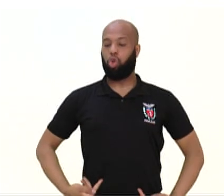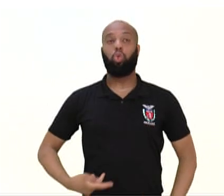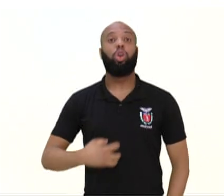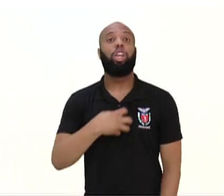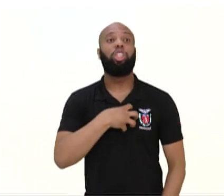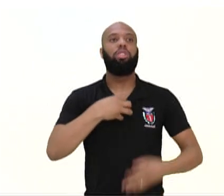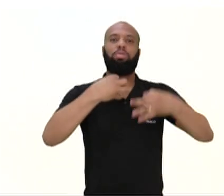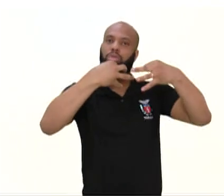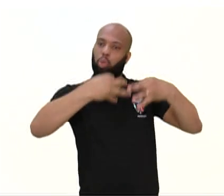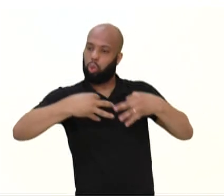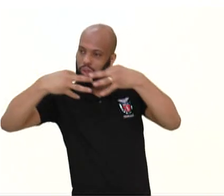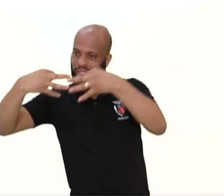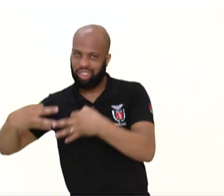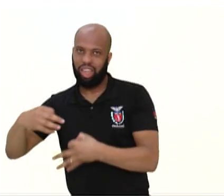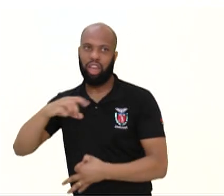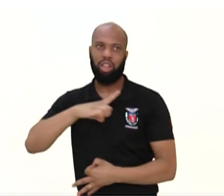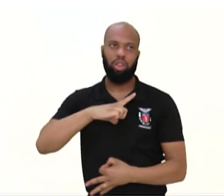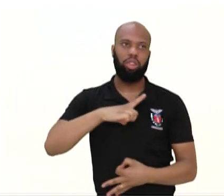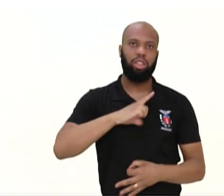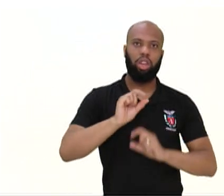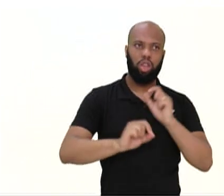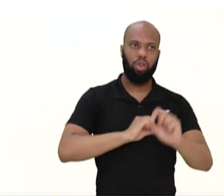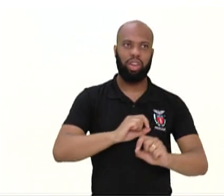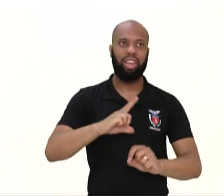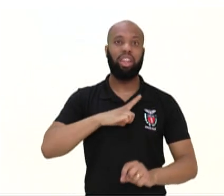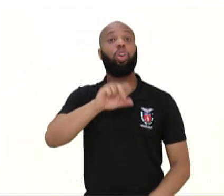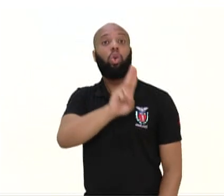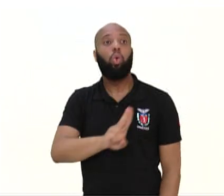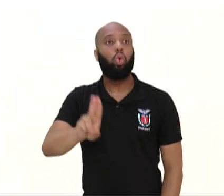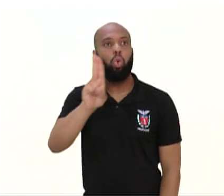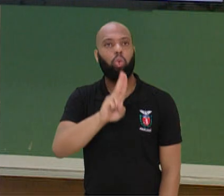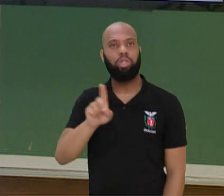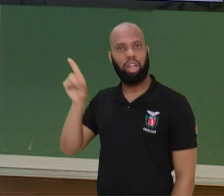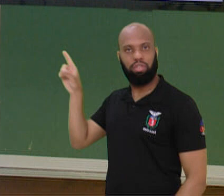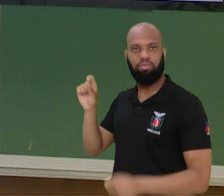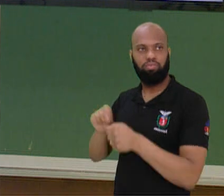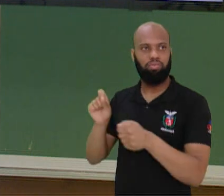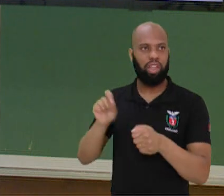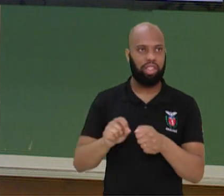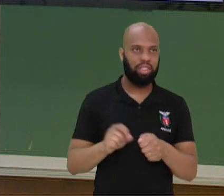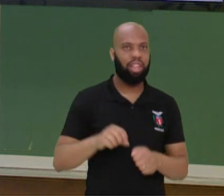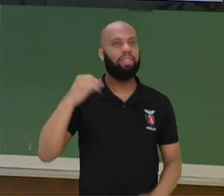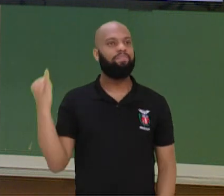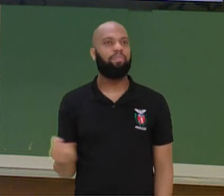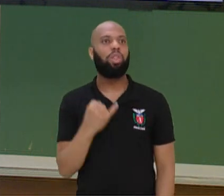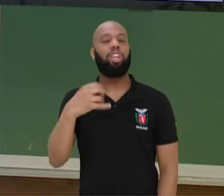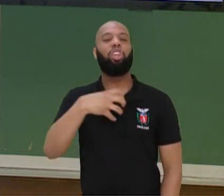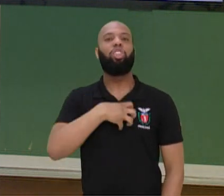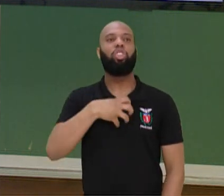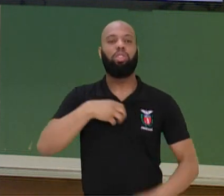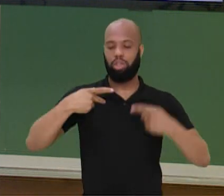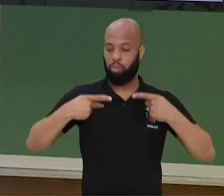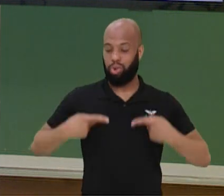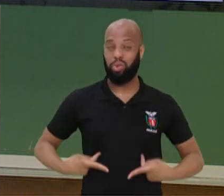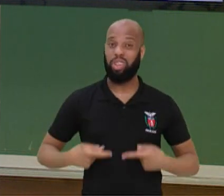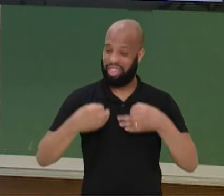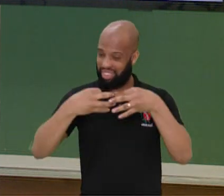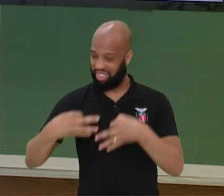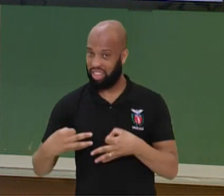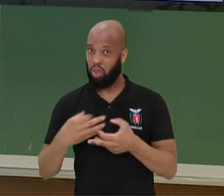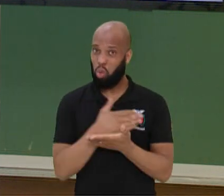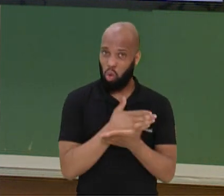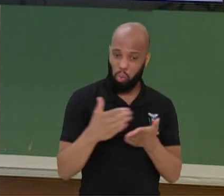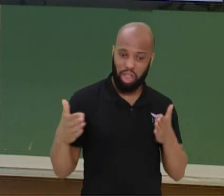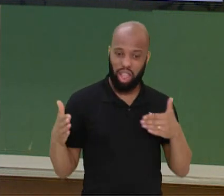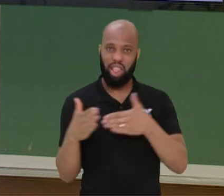em coluna vertebral, quando estamos utilizando cargas para fazer um exercício, é importante manter esse alinhamento postural, do início